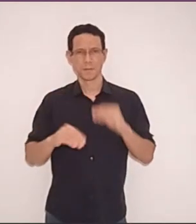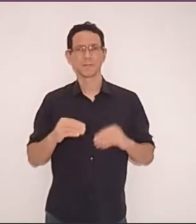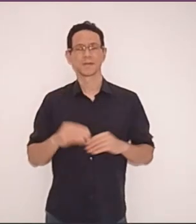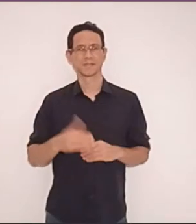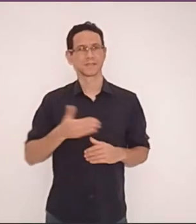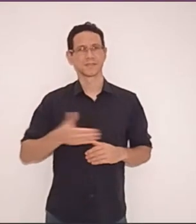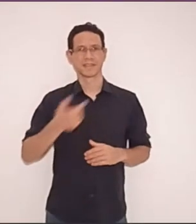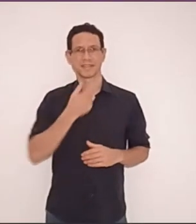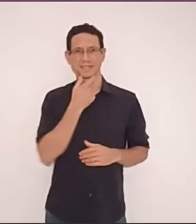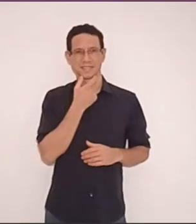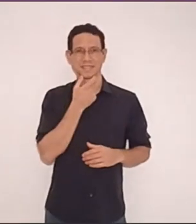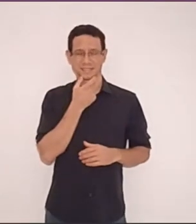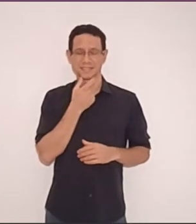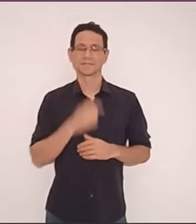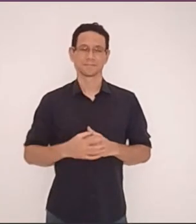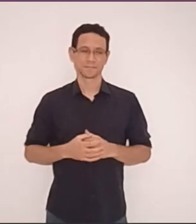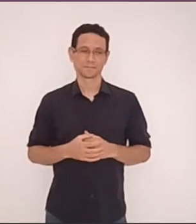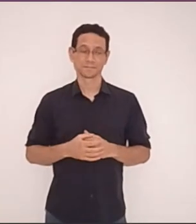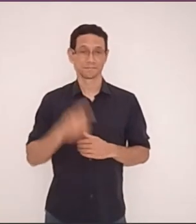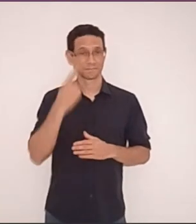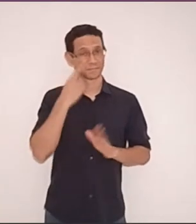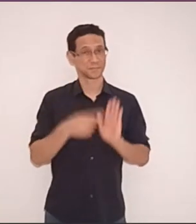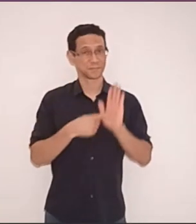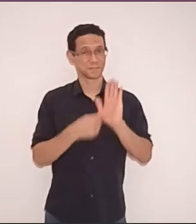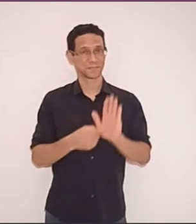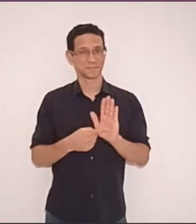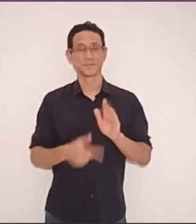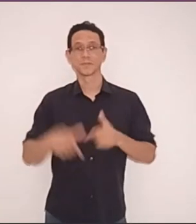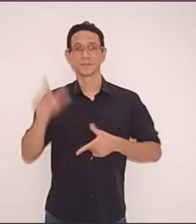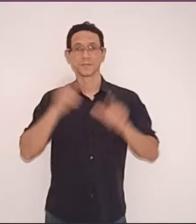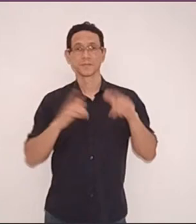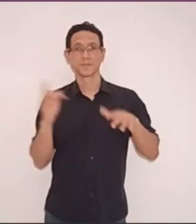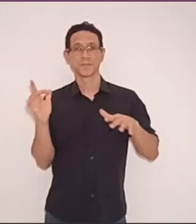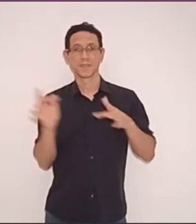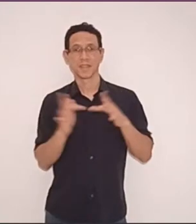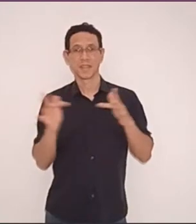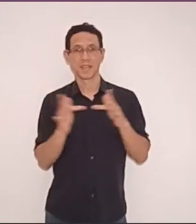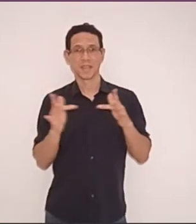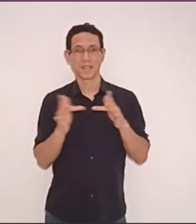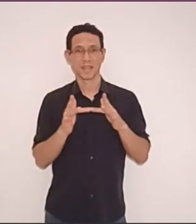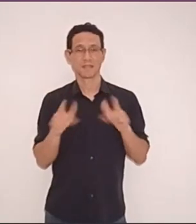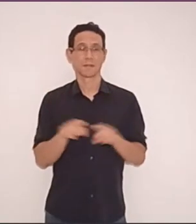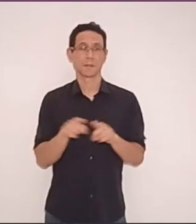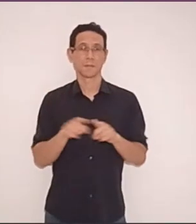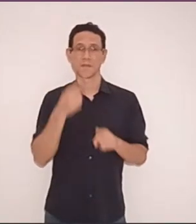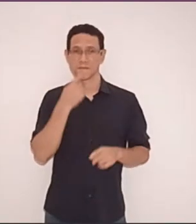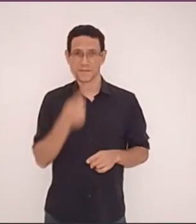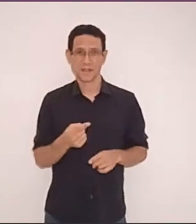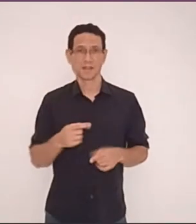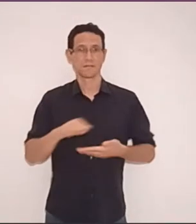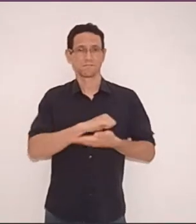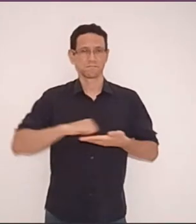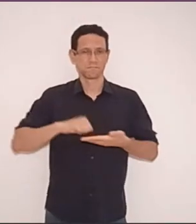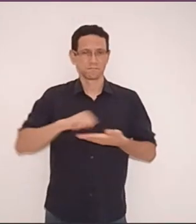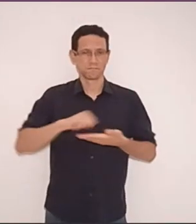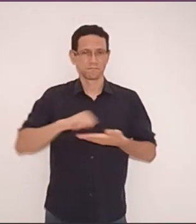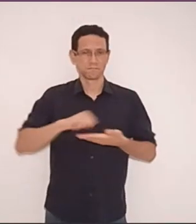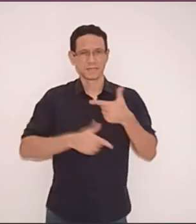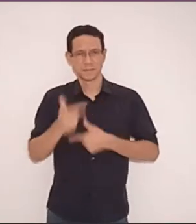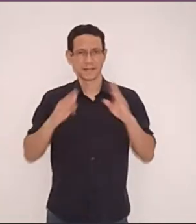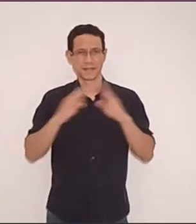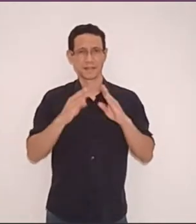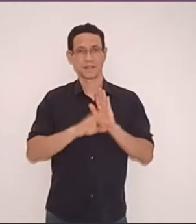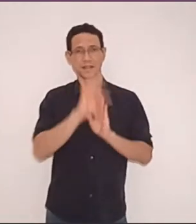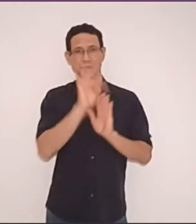livro em inglês então ele ficou para vocês outros canais também de atuação que falam muito sobre o trabalho doméstico tem